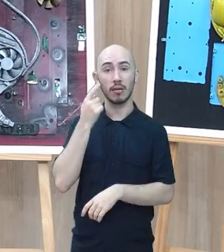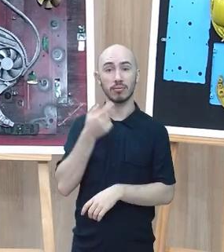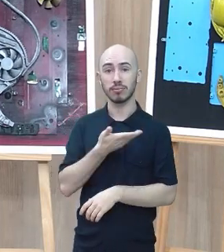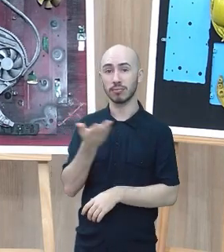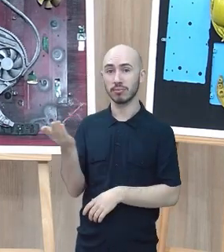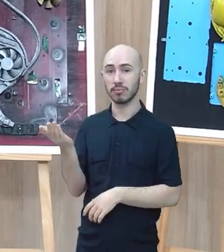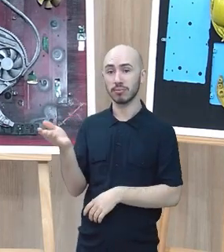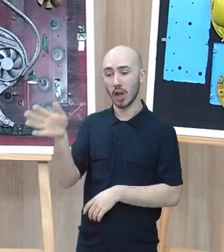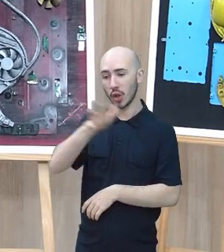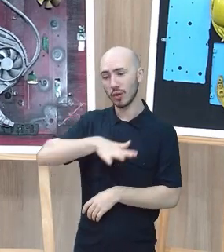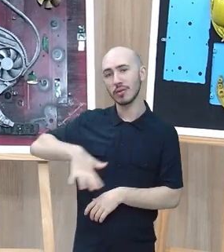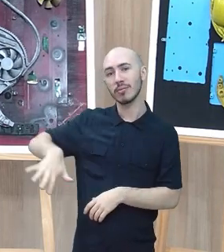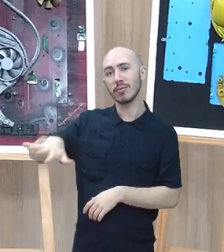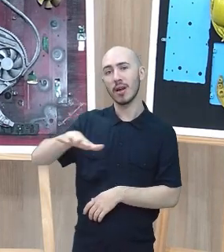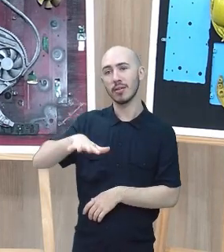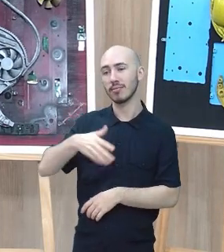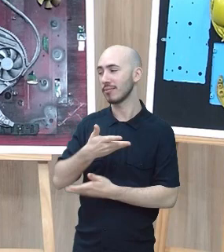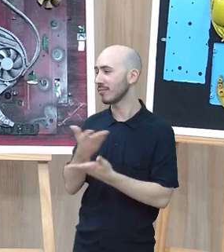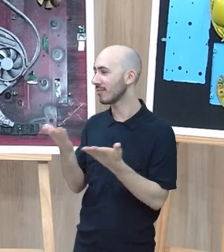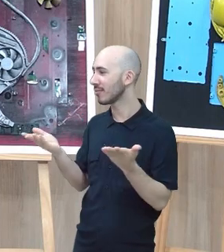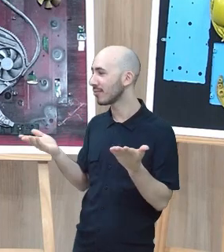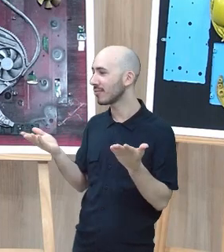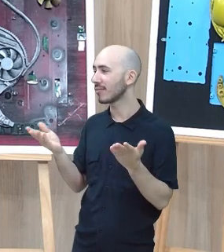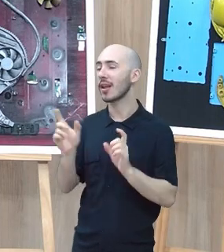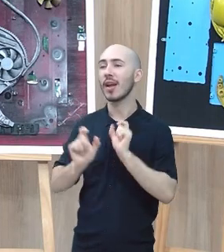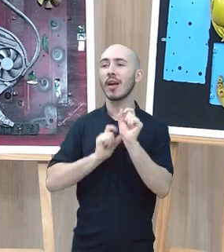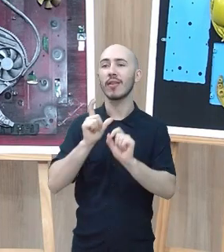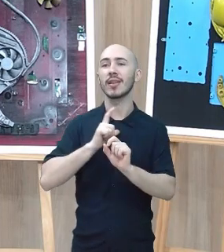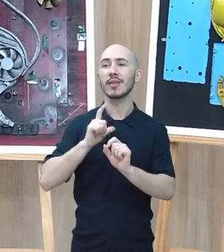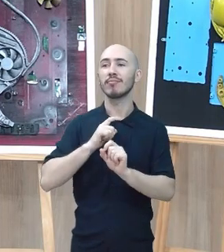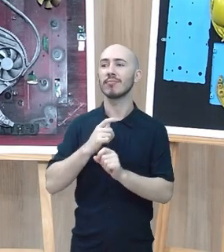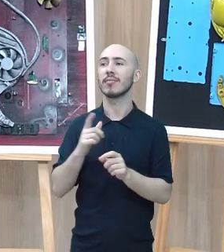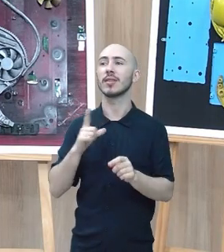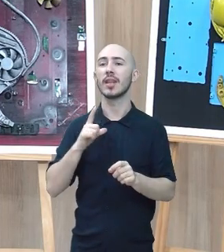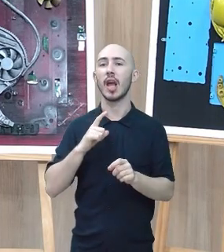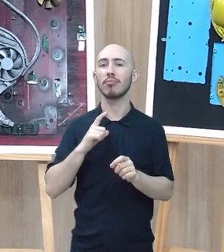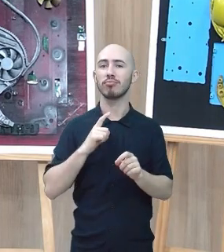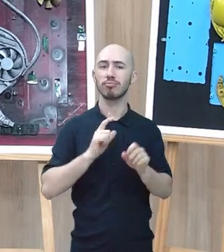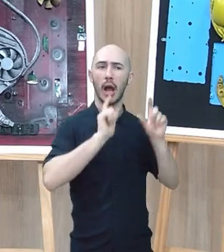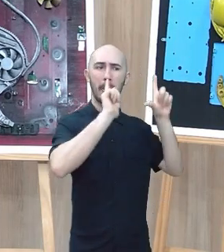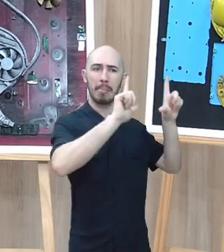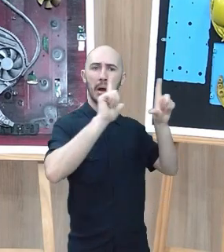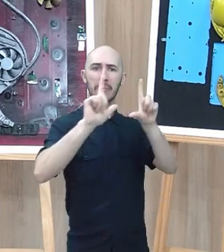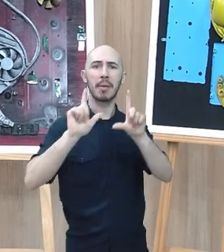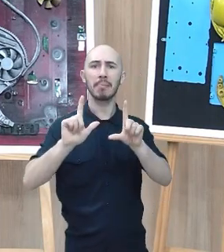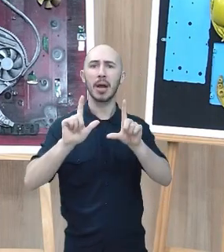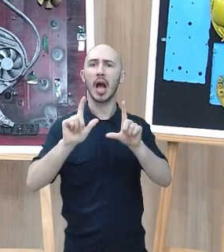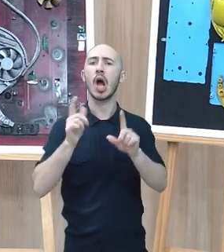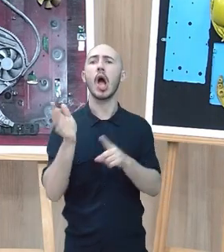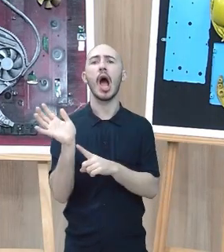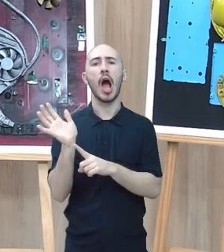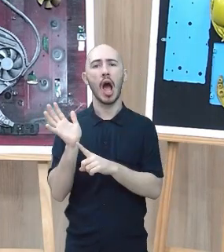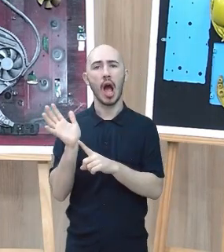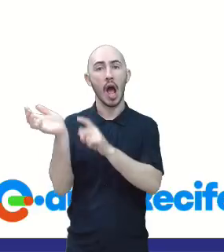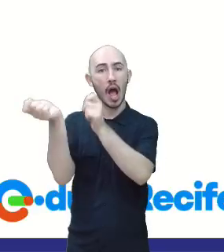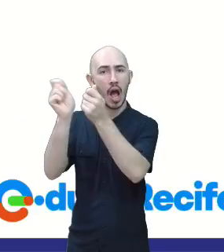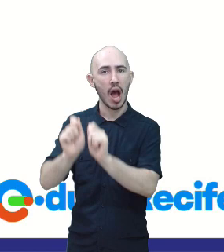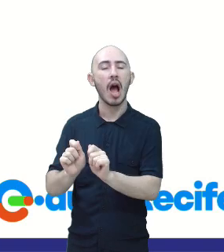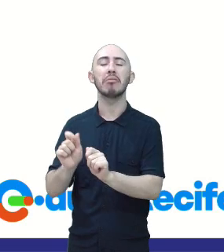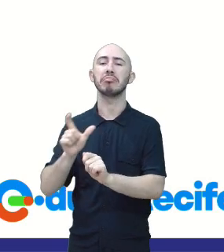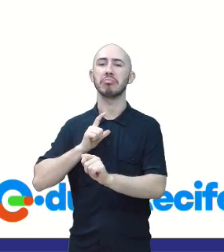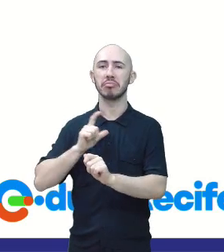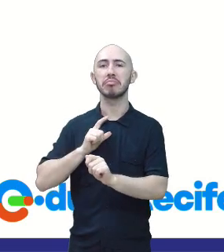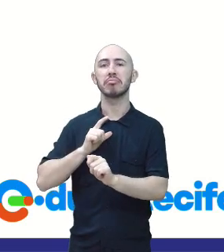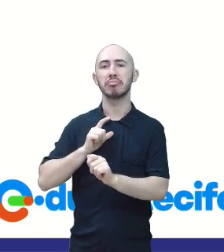tem algumas obras belíssimas aqui, que é da artista Djanice, né, que ela trabalha dentro